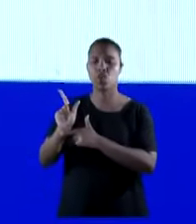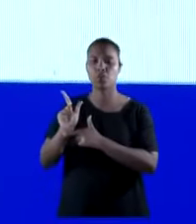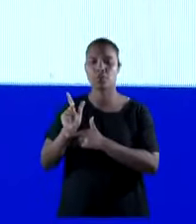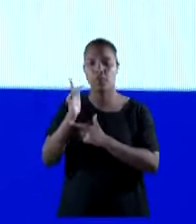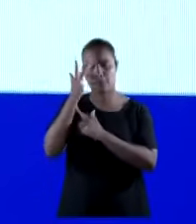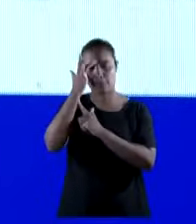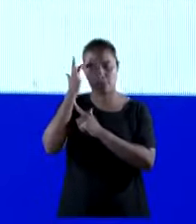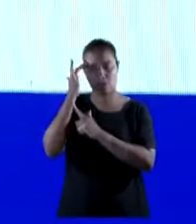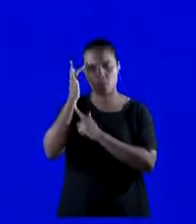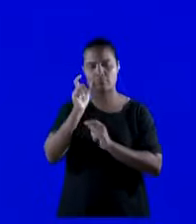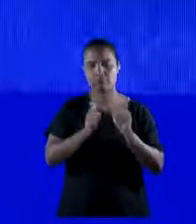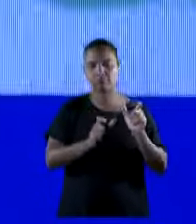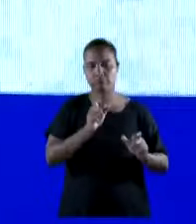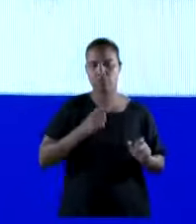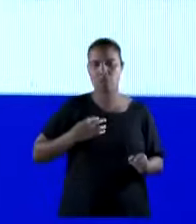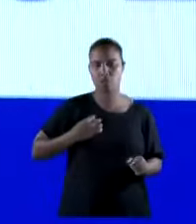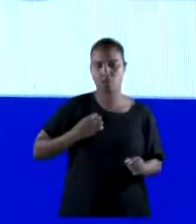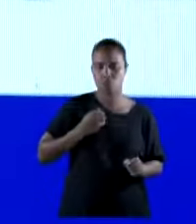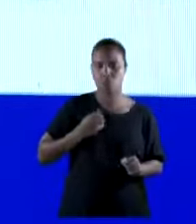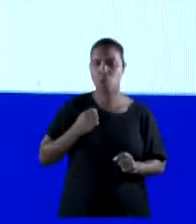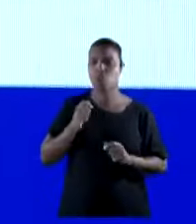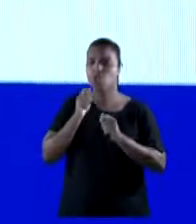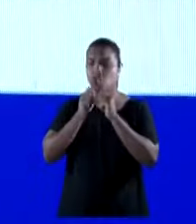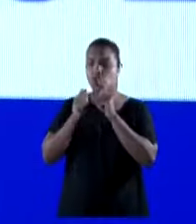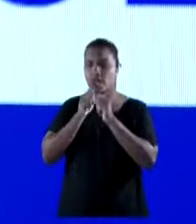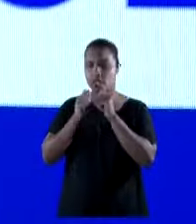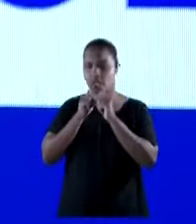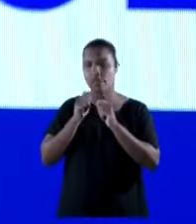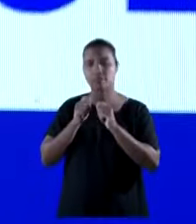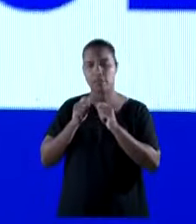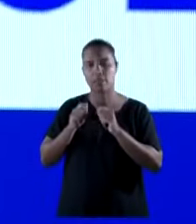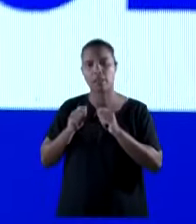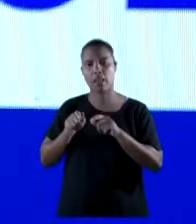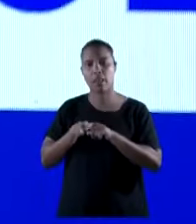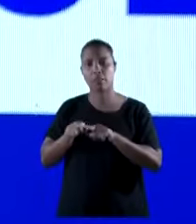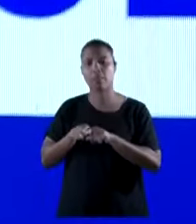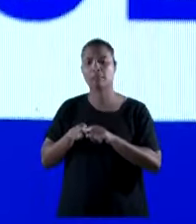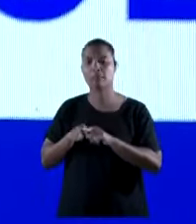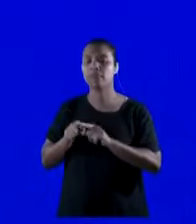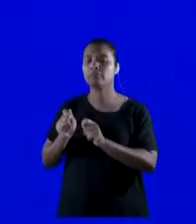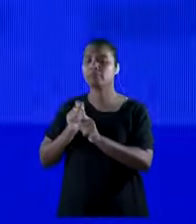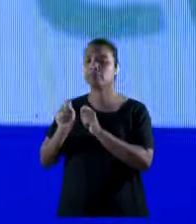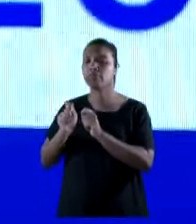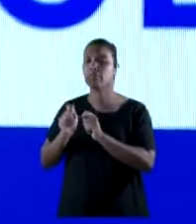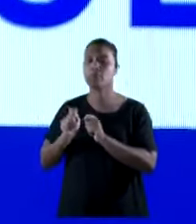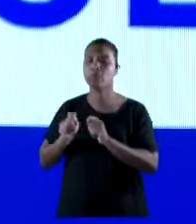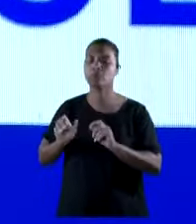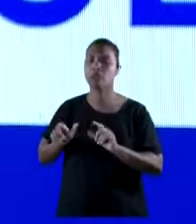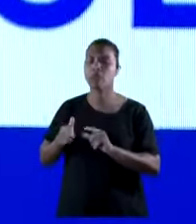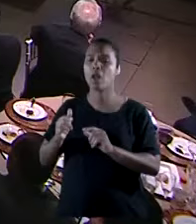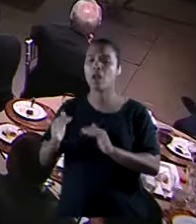jornalistas. E entre tantos jornalistas, alguns deles já ocupam um lugar de honra na história.